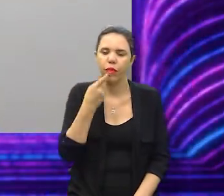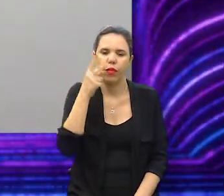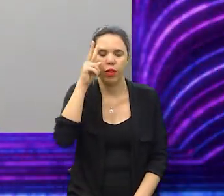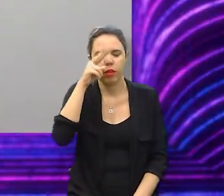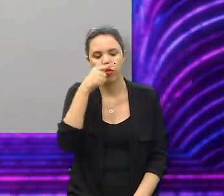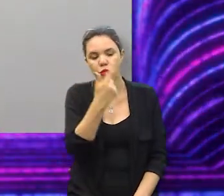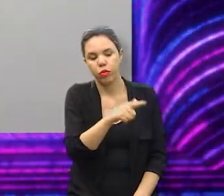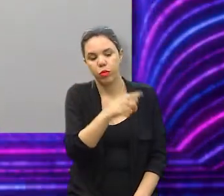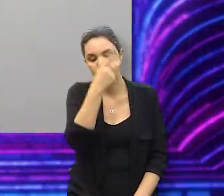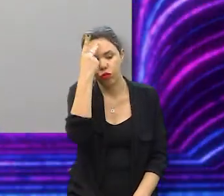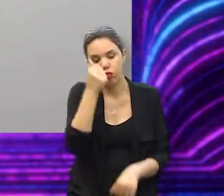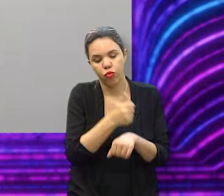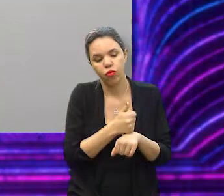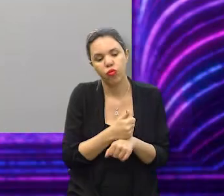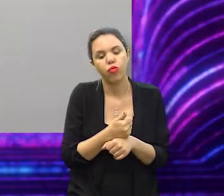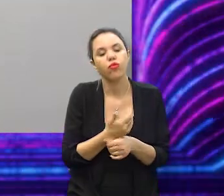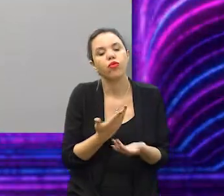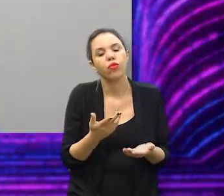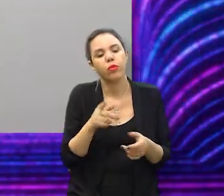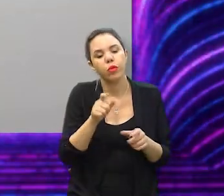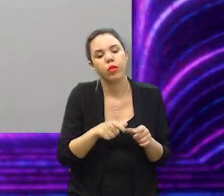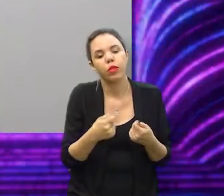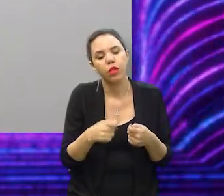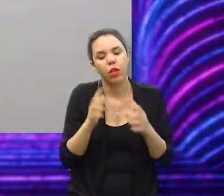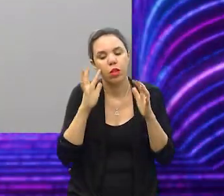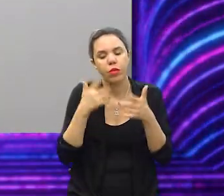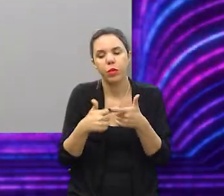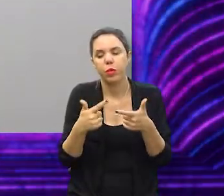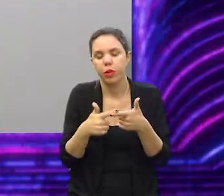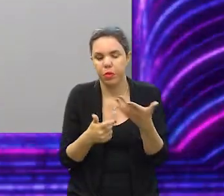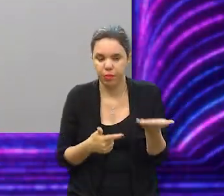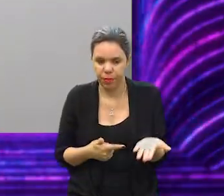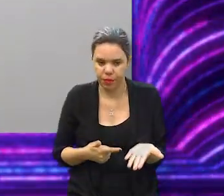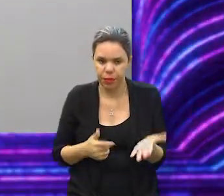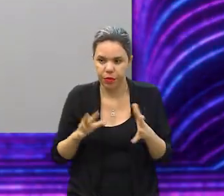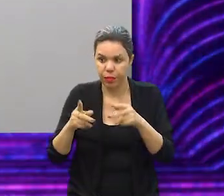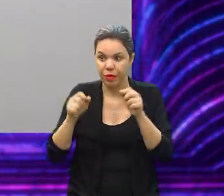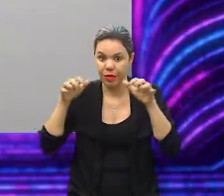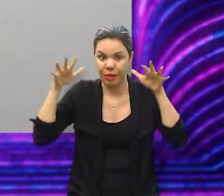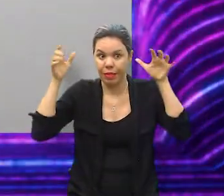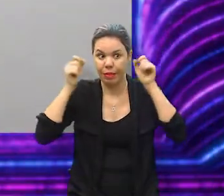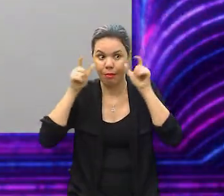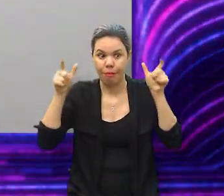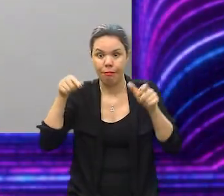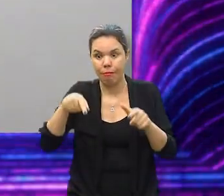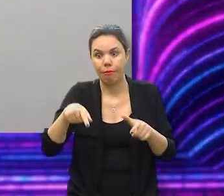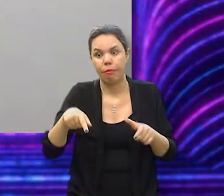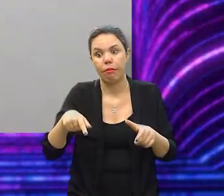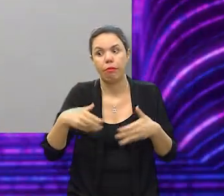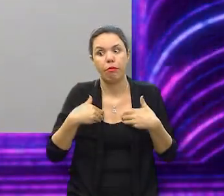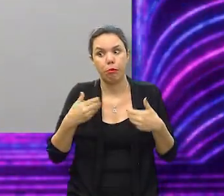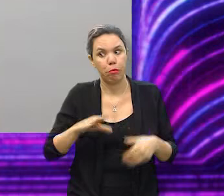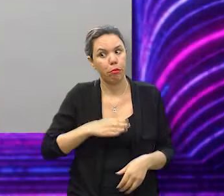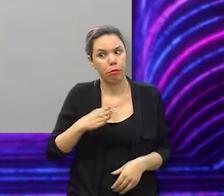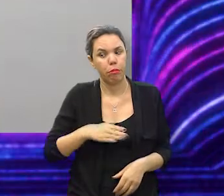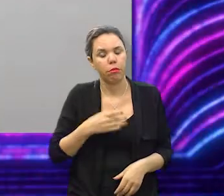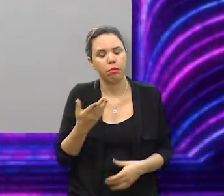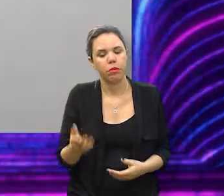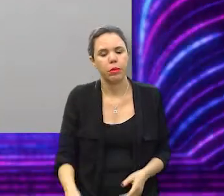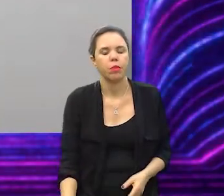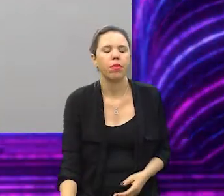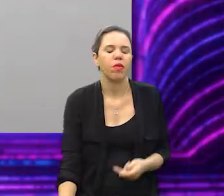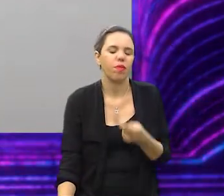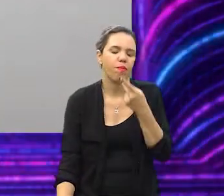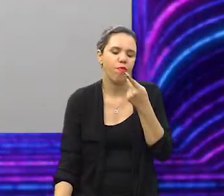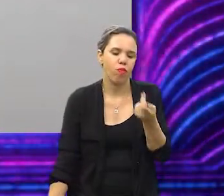o taverneiro, taverneiro, eu estou precisando de alguém para resolver esse problema, né? Tá todo mundo assustado, você era um aventureiro. Aí ele fala,